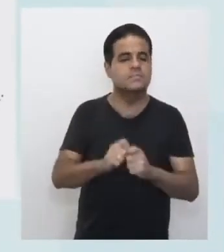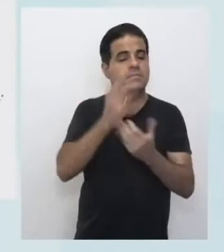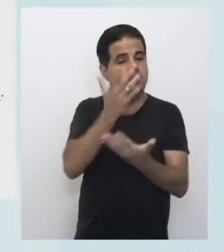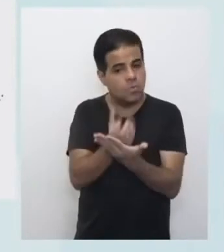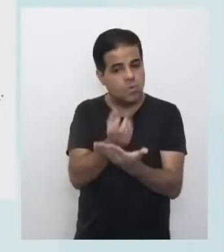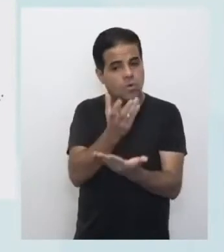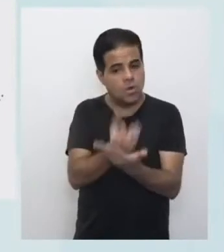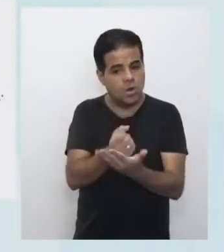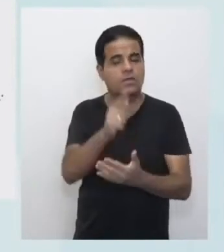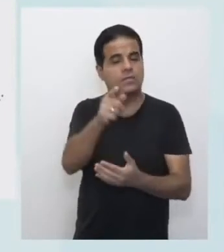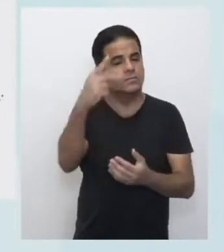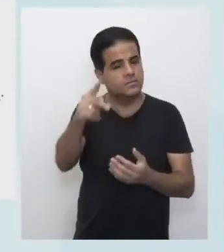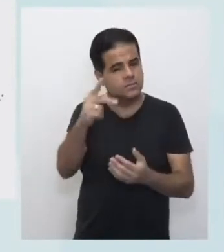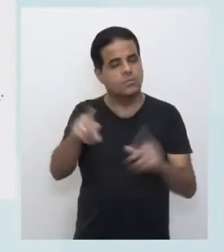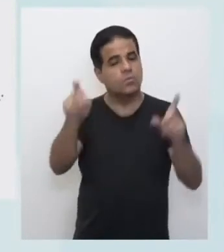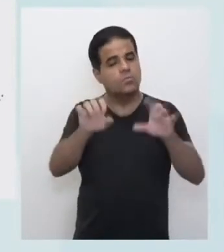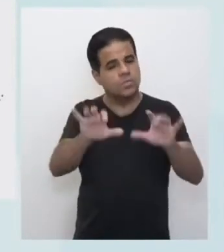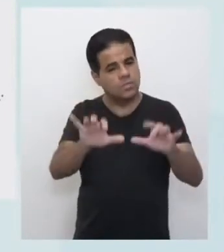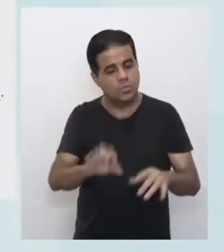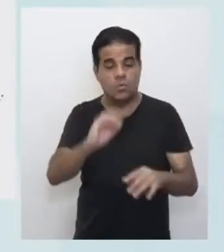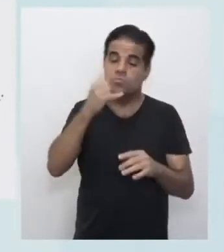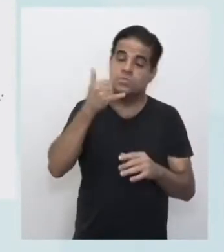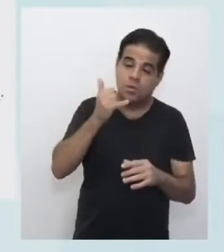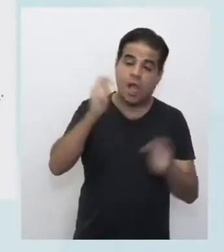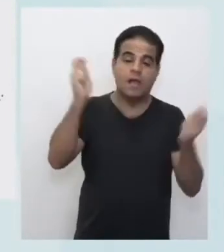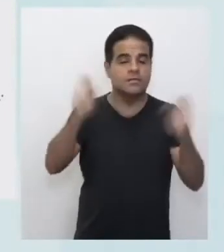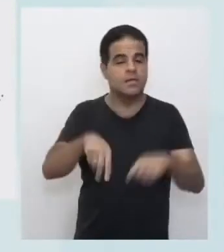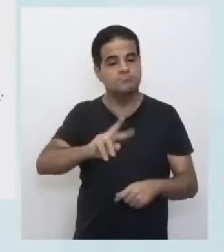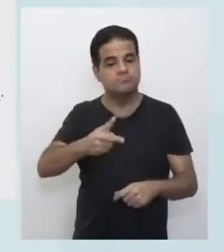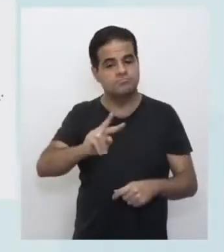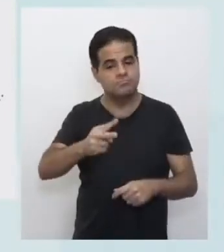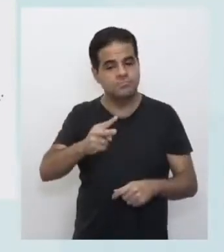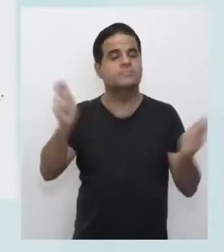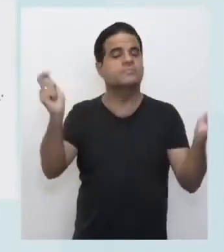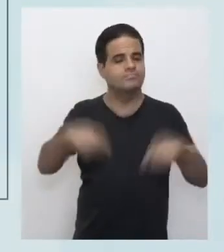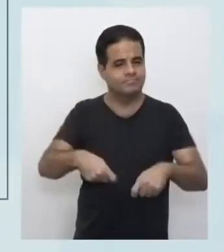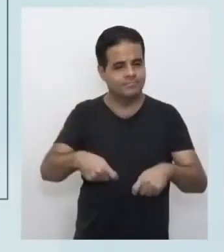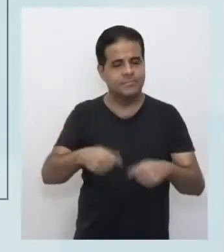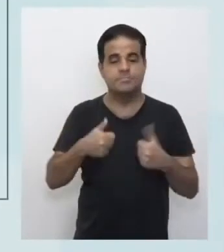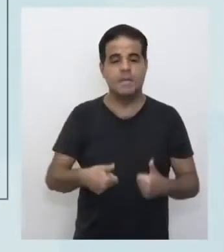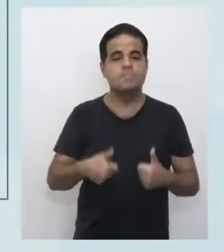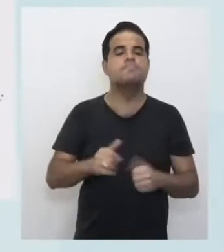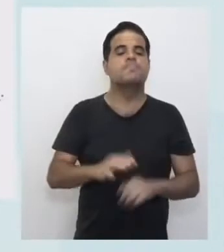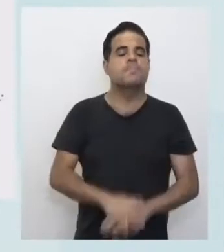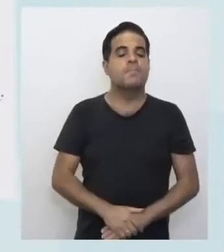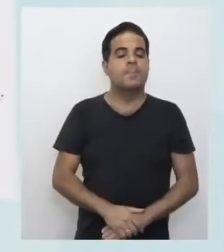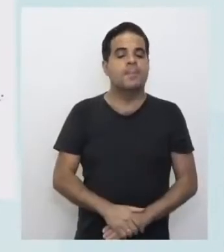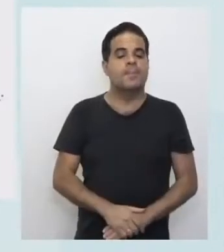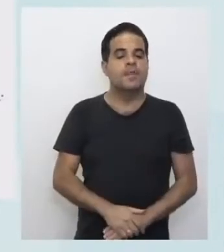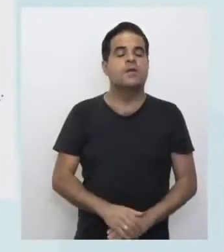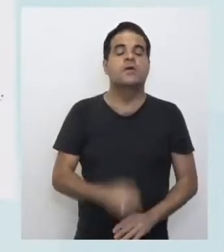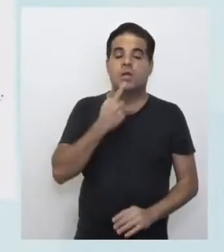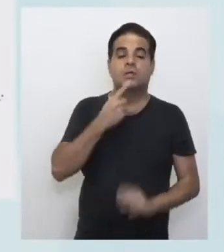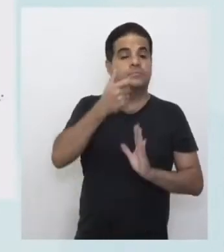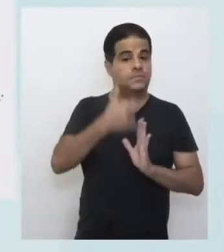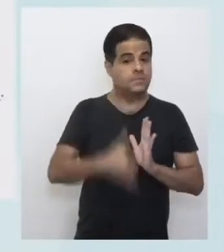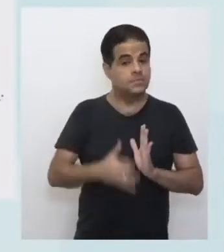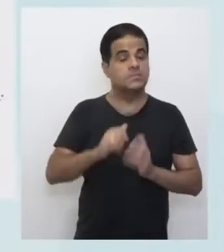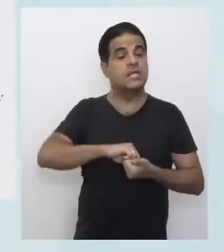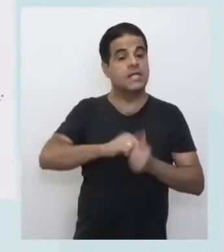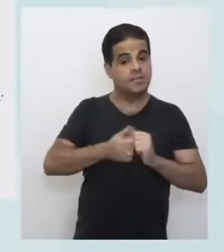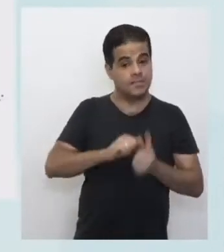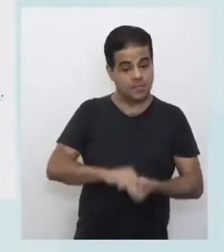aí no seu computador, no seu celular, que você consegue fazer o download, certo? Então, a gente está falando aí, a gente adaptou um